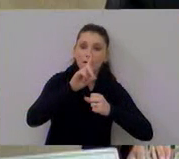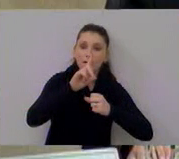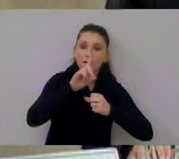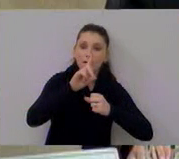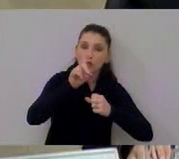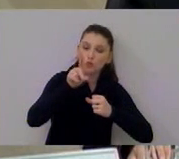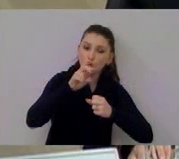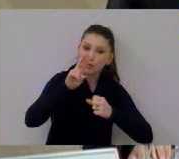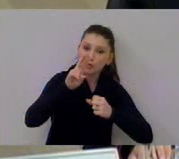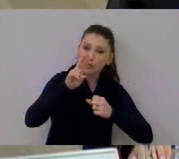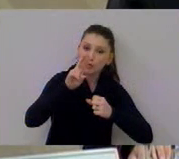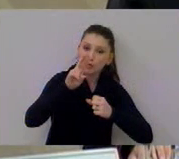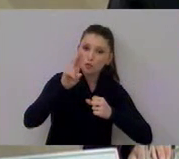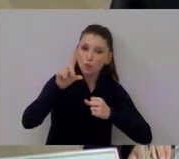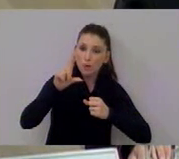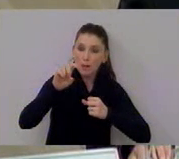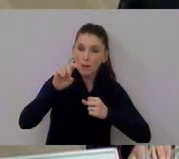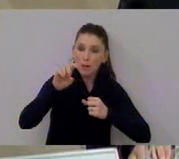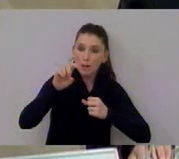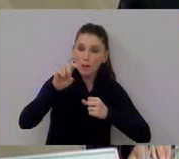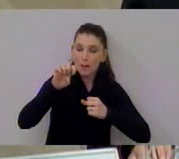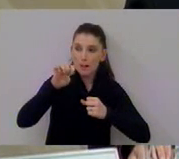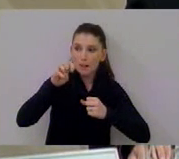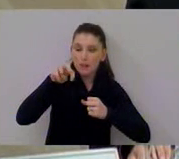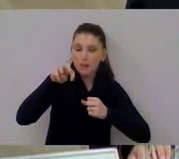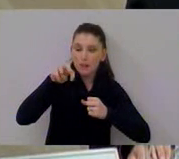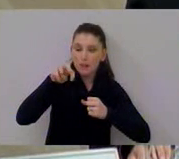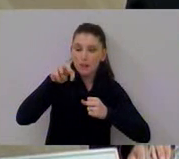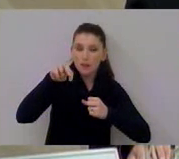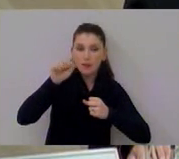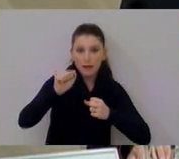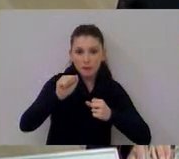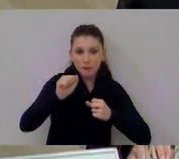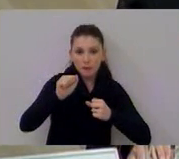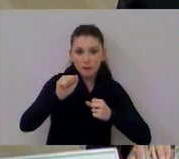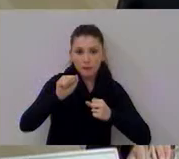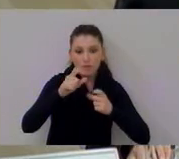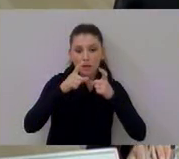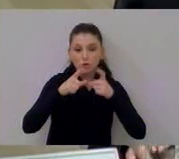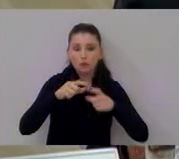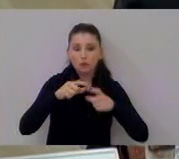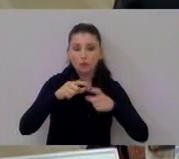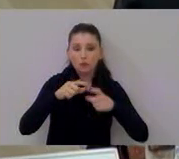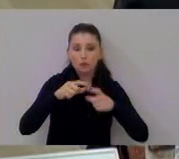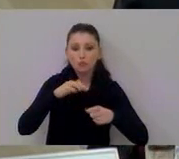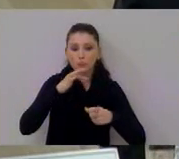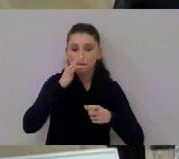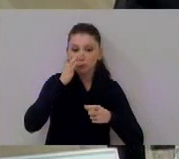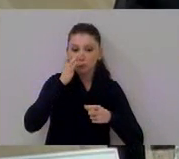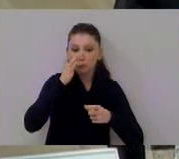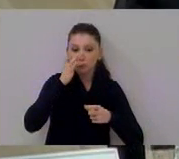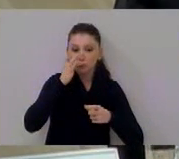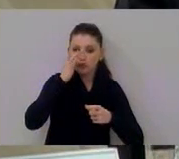Castelo, que atende o loteamento Jardim Antúrio.